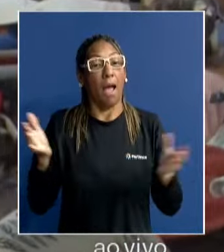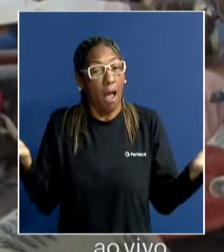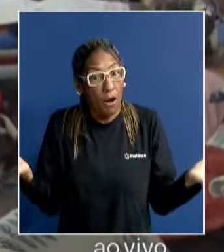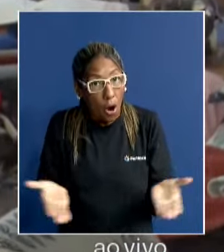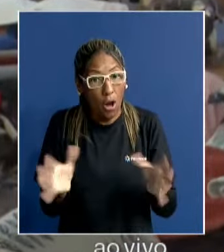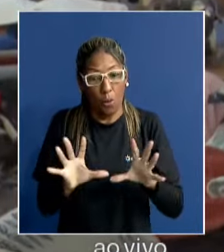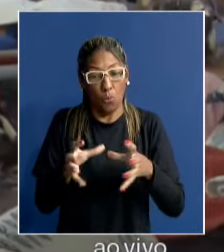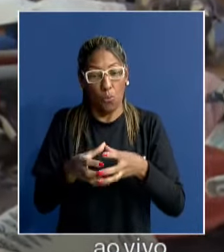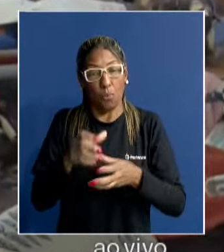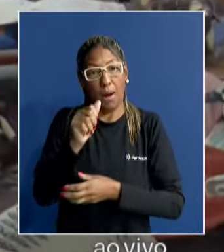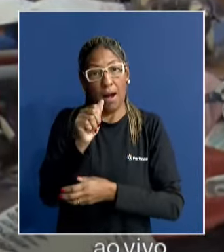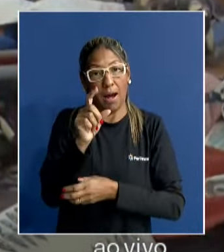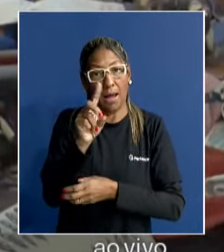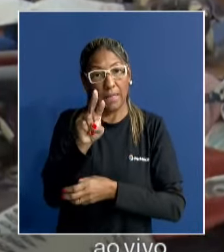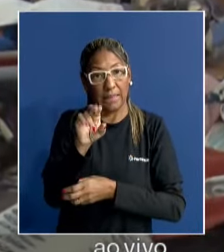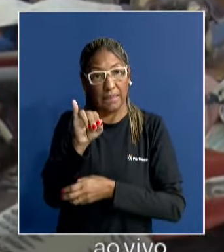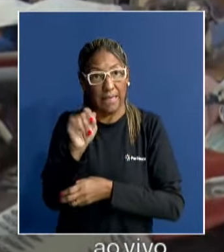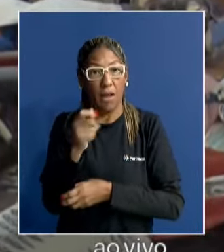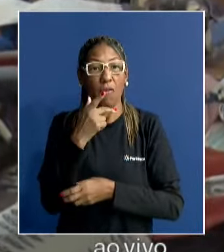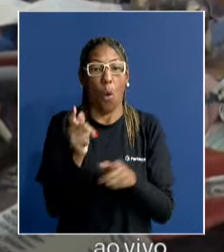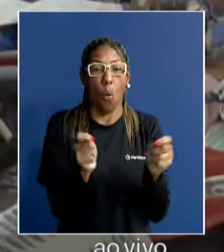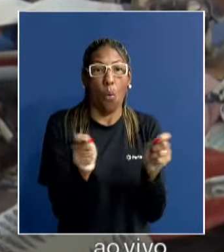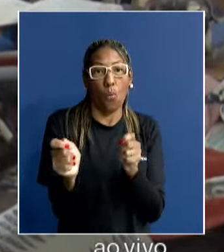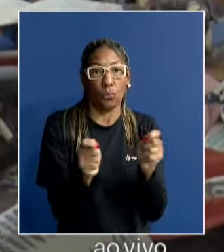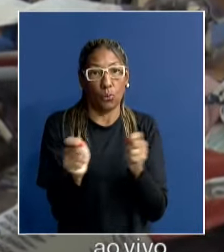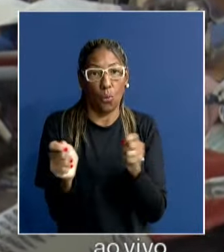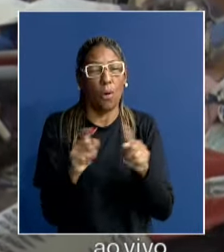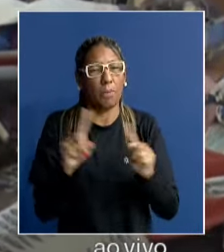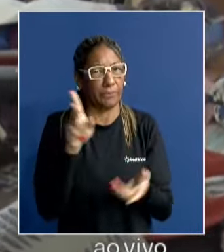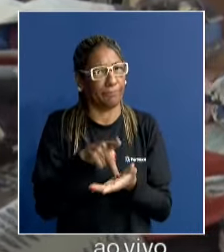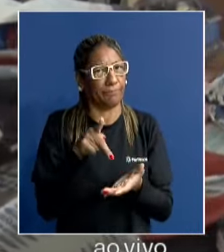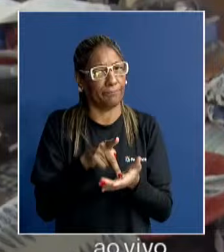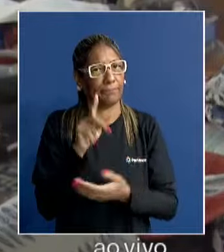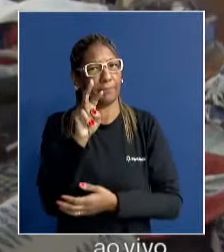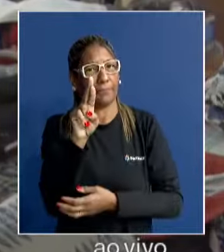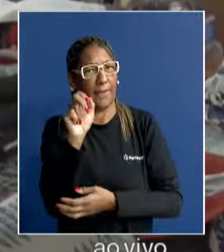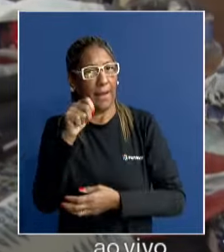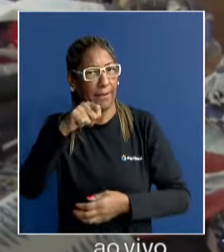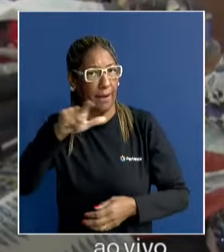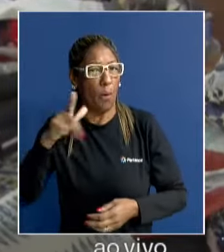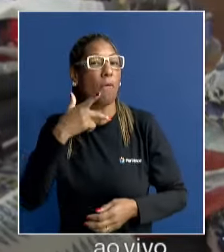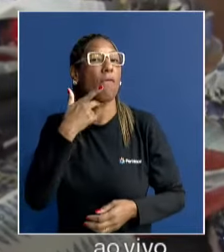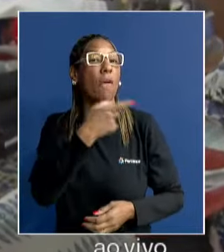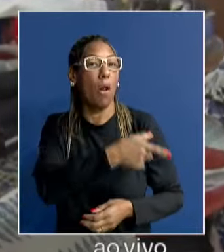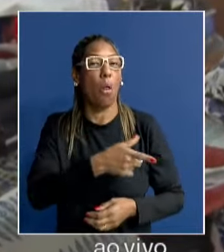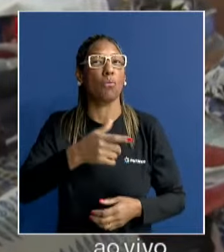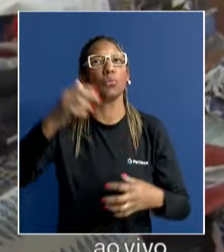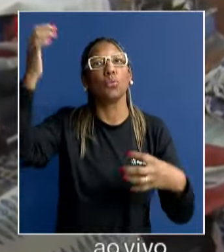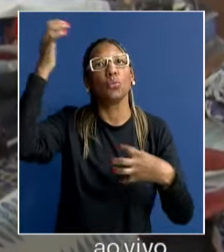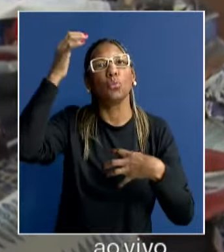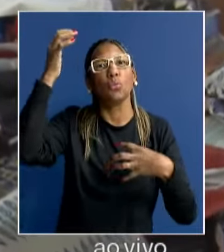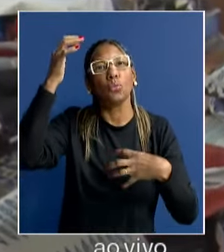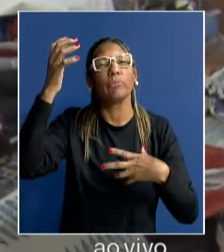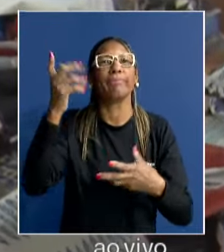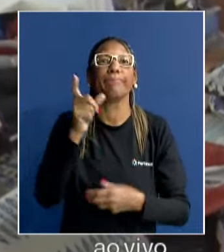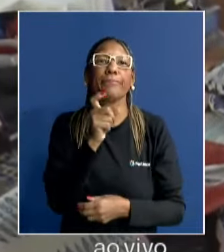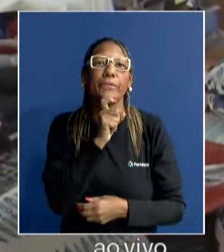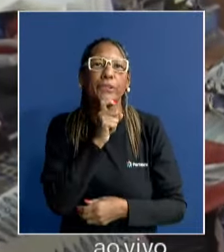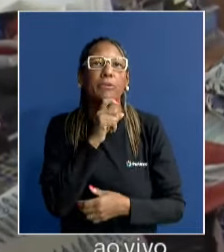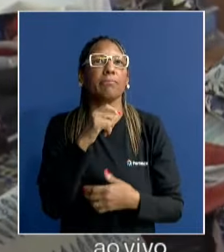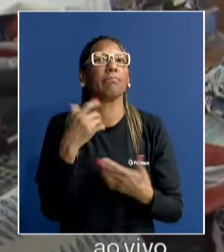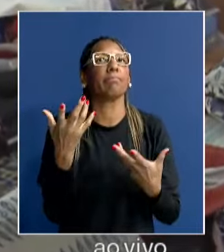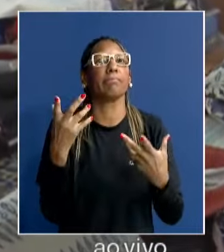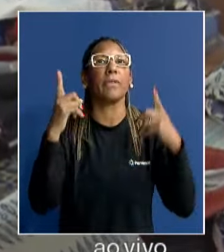o local e as coisas estão controladas, mas é essa realidade aqui que a Raquel relatou pra gente. A maioria dos chuveiros queimados, né, Raquel?